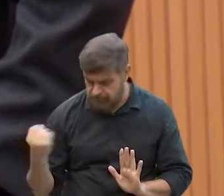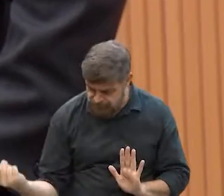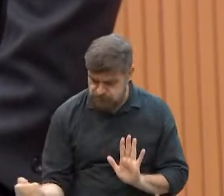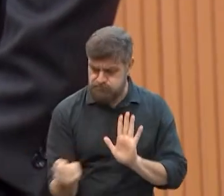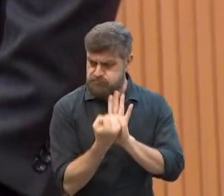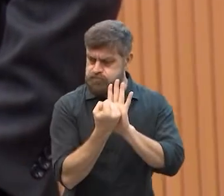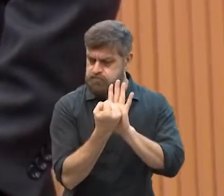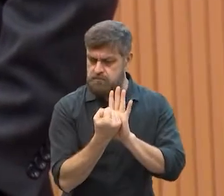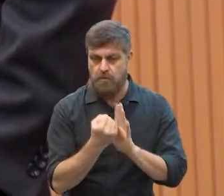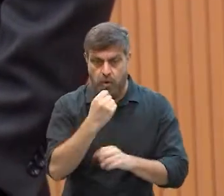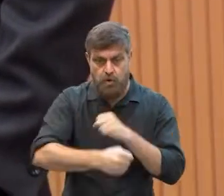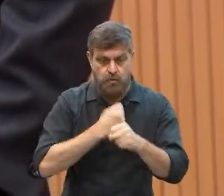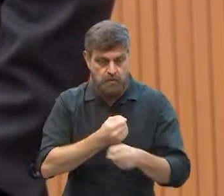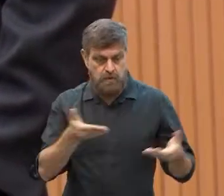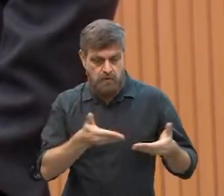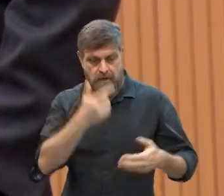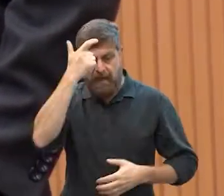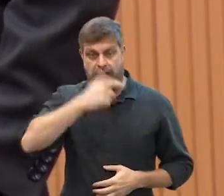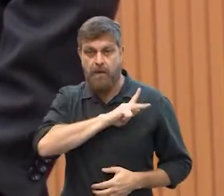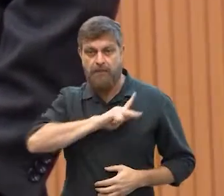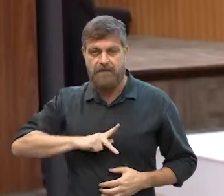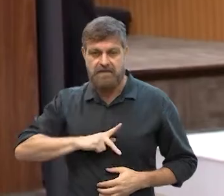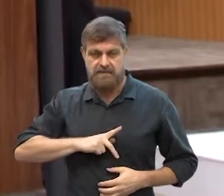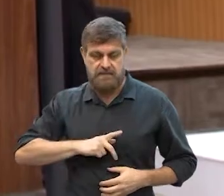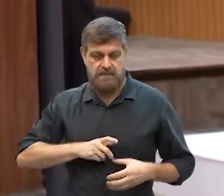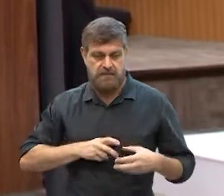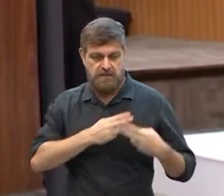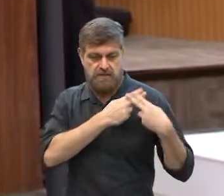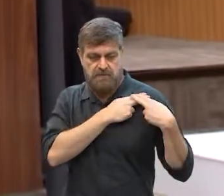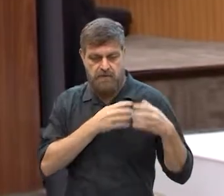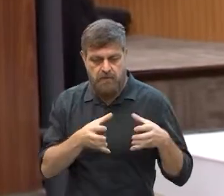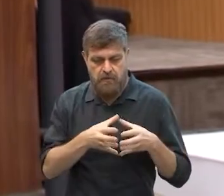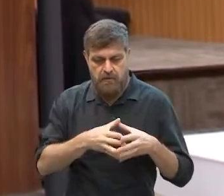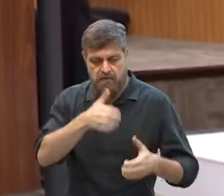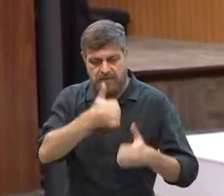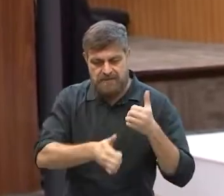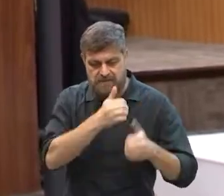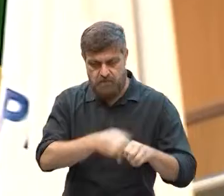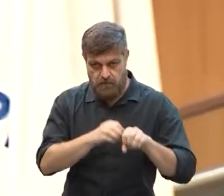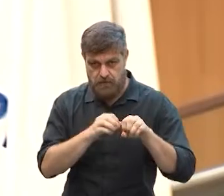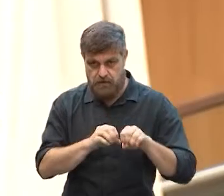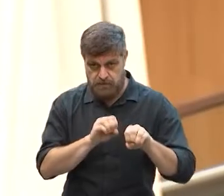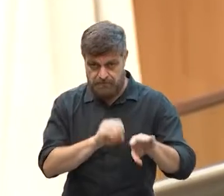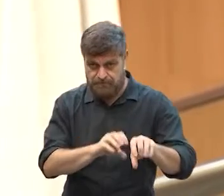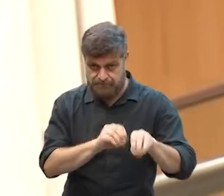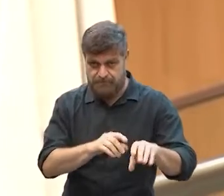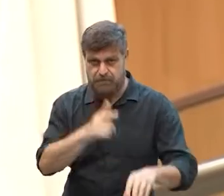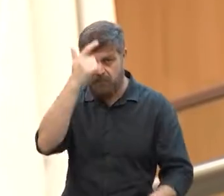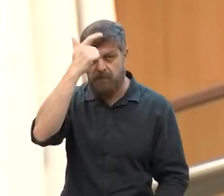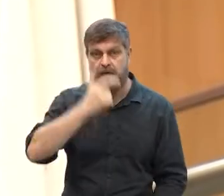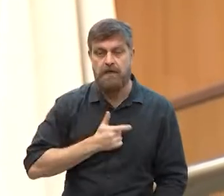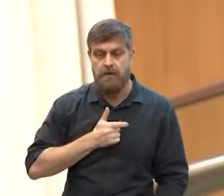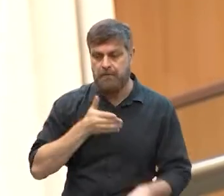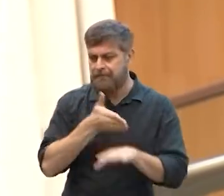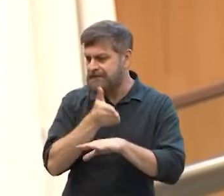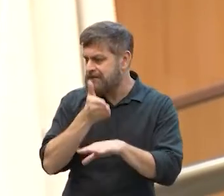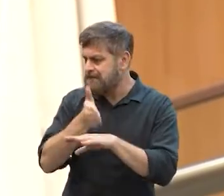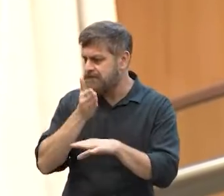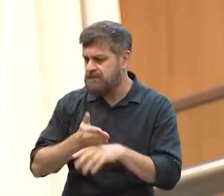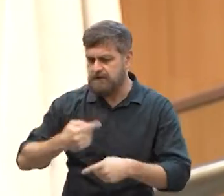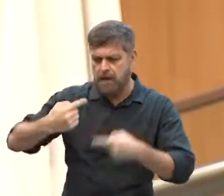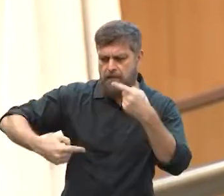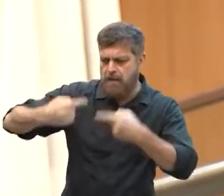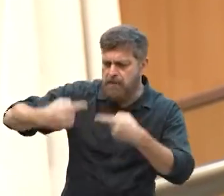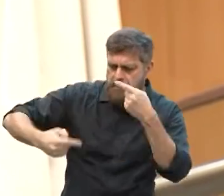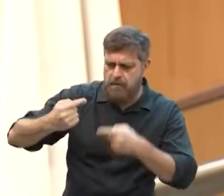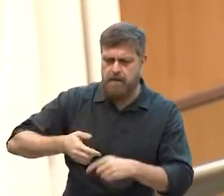ano. Eu, como presidente da Comissão de Educação e Esporte, participei de debates muito